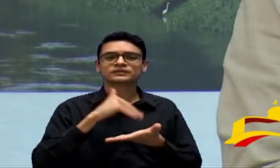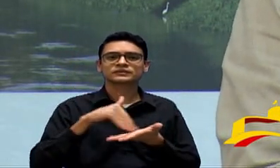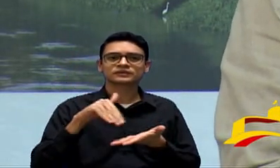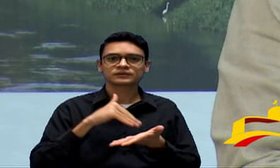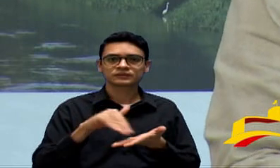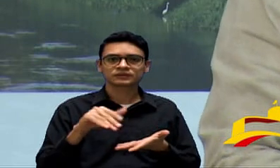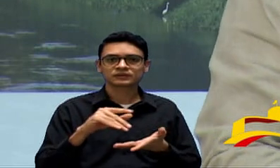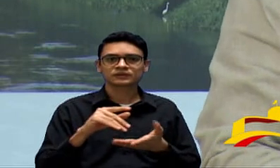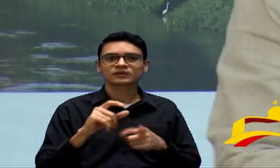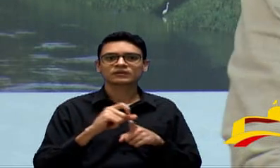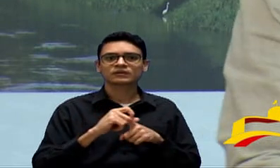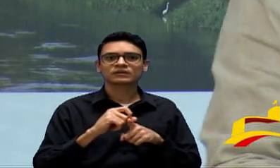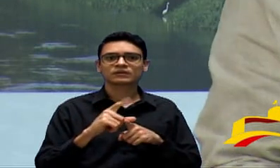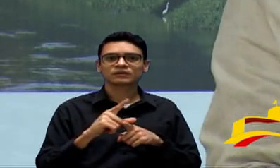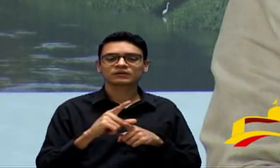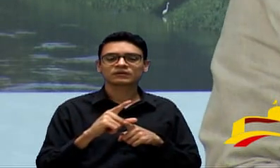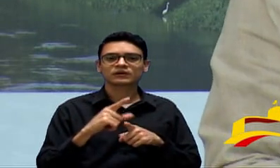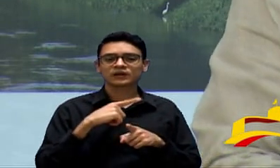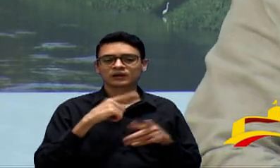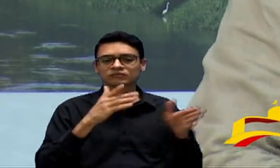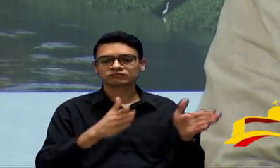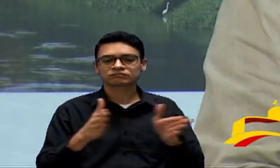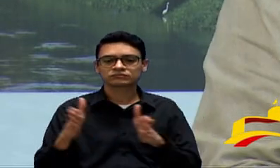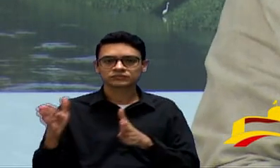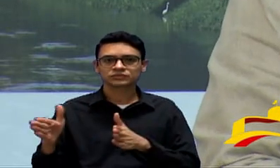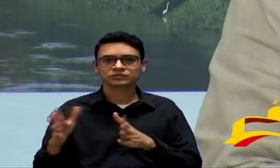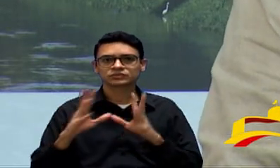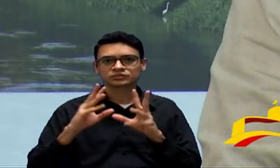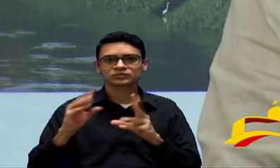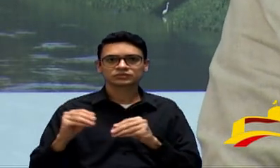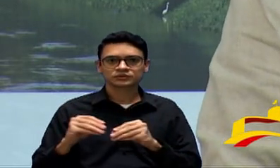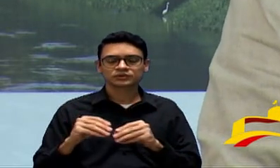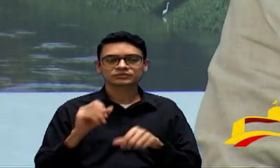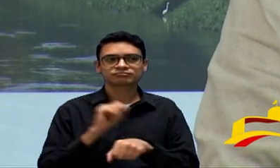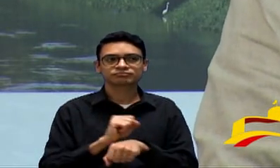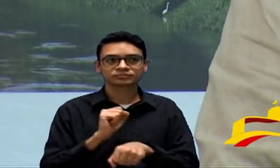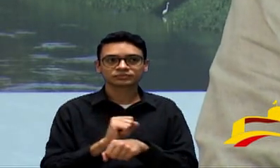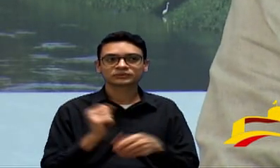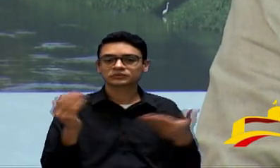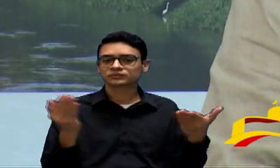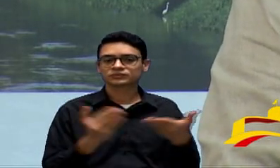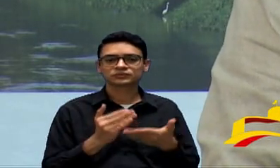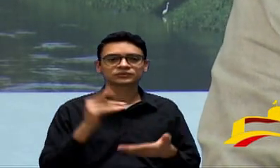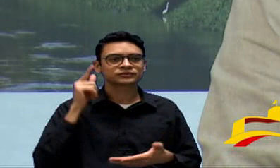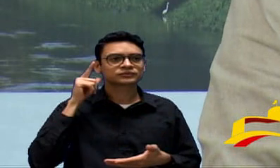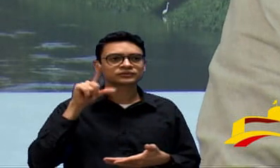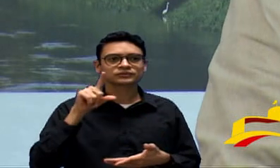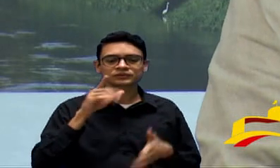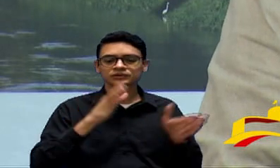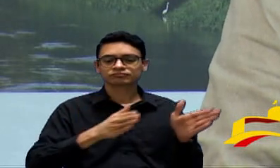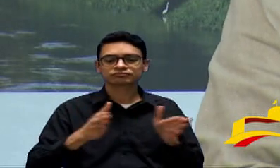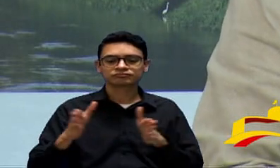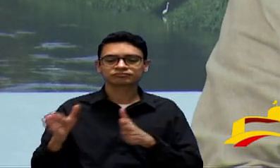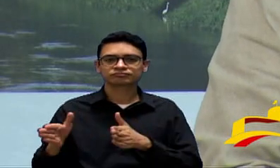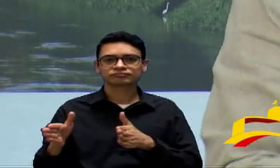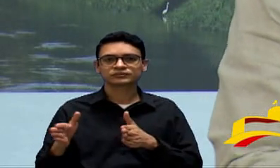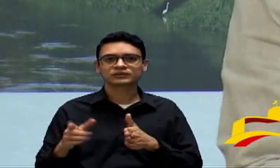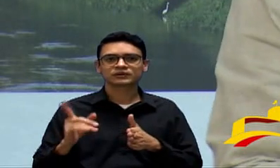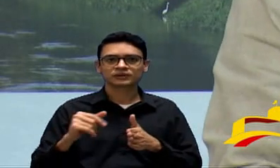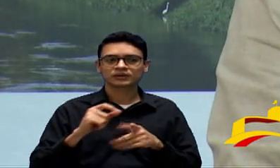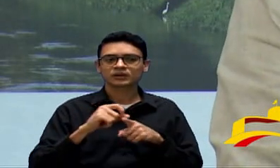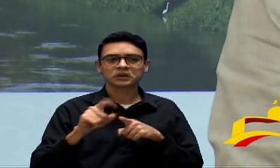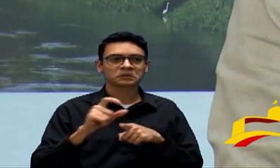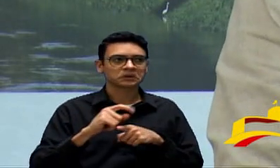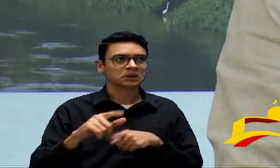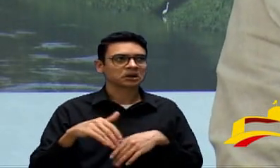secretário vai ter o aluguel, hoje vai ter todo um processo. Espero que hoje saia uma finalização desse processo, desse aluguel, ou o que